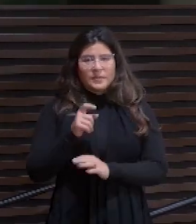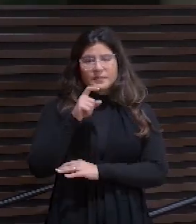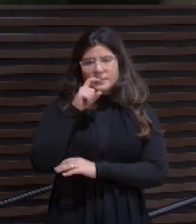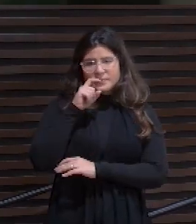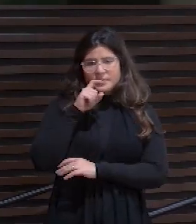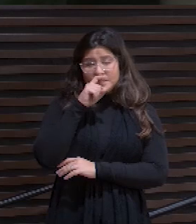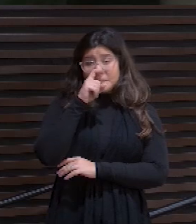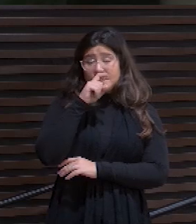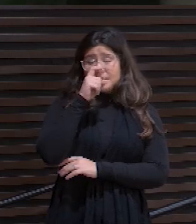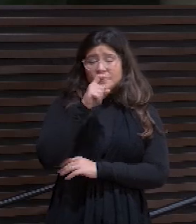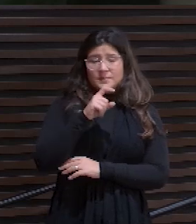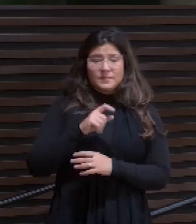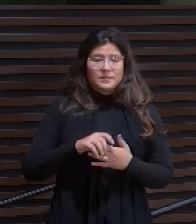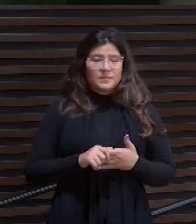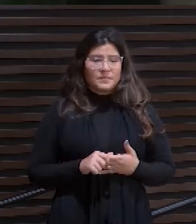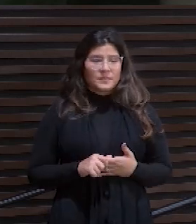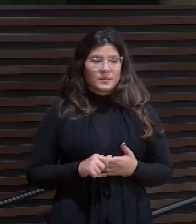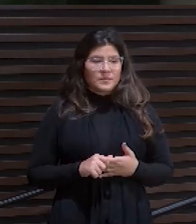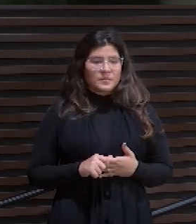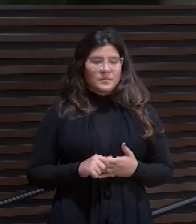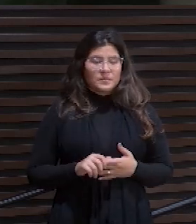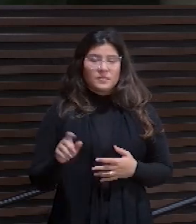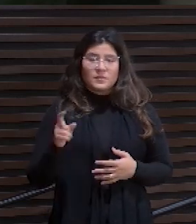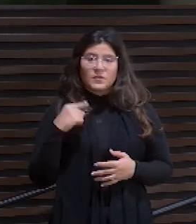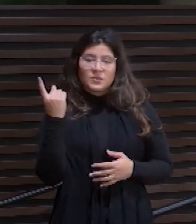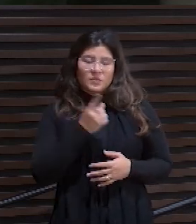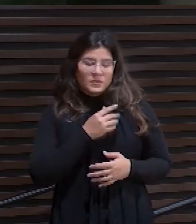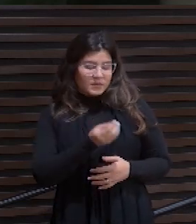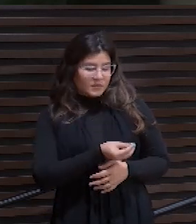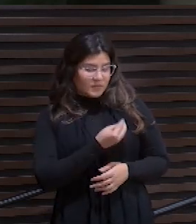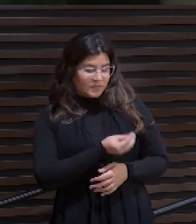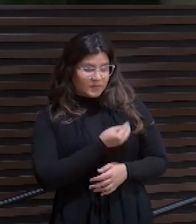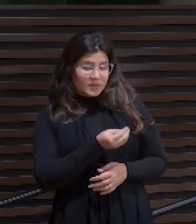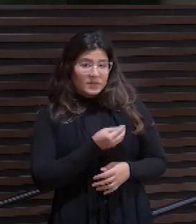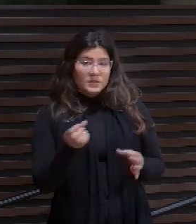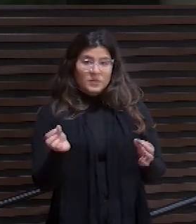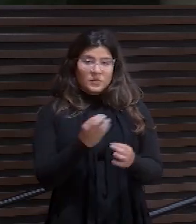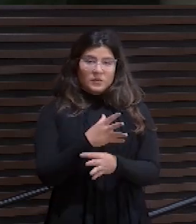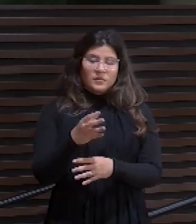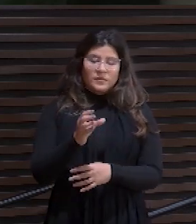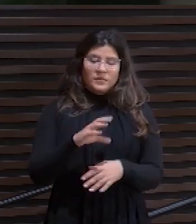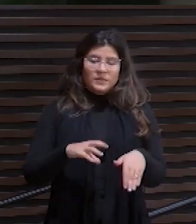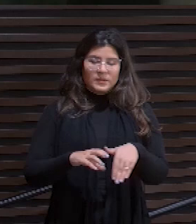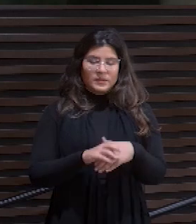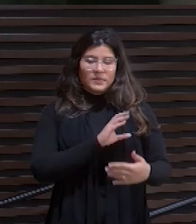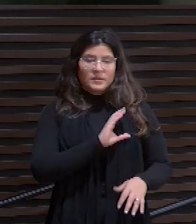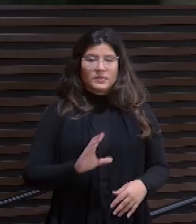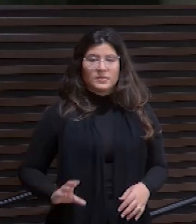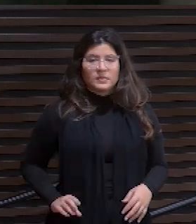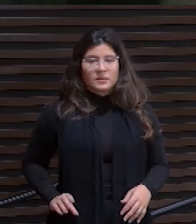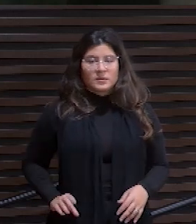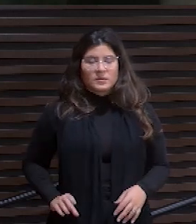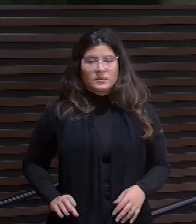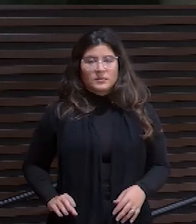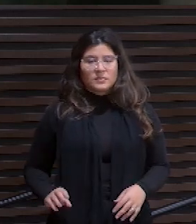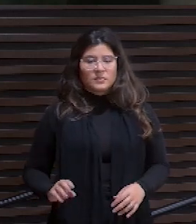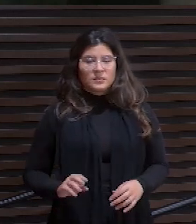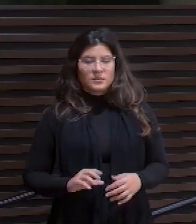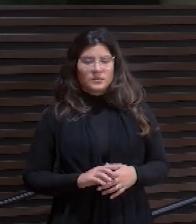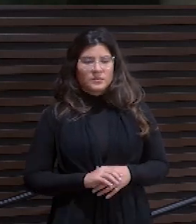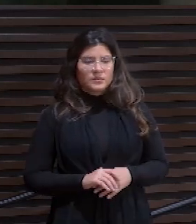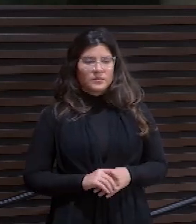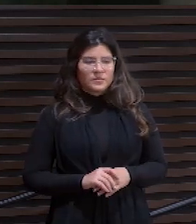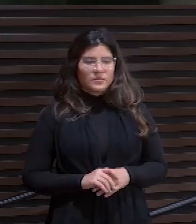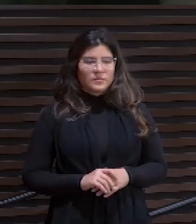Então, quando nós olhamos para a nossa vida nova em Cristo, ela não deixa margem nem espaço para exaltação própria,